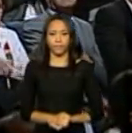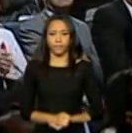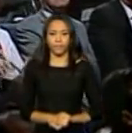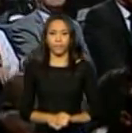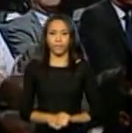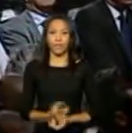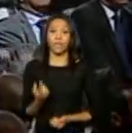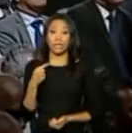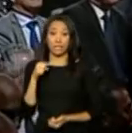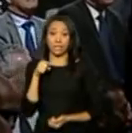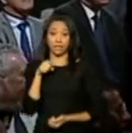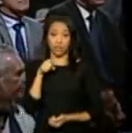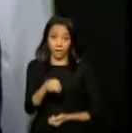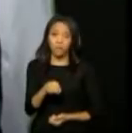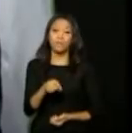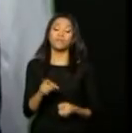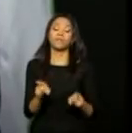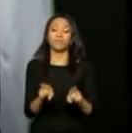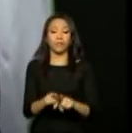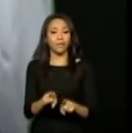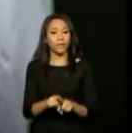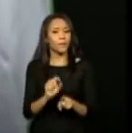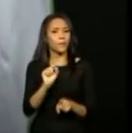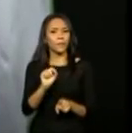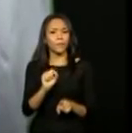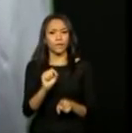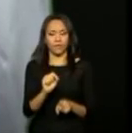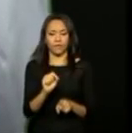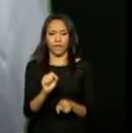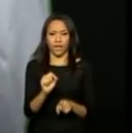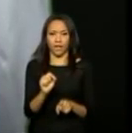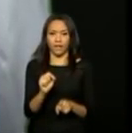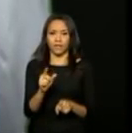Isso também nos coloca na dianteira de uma